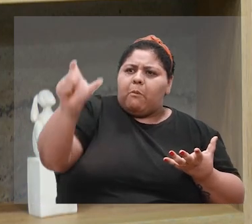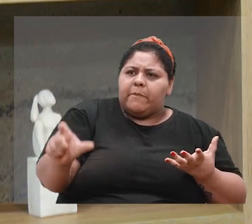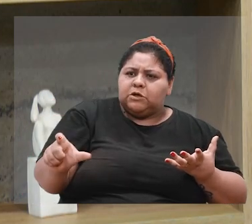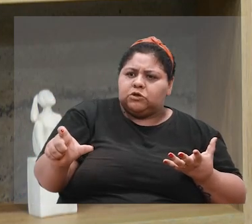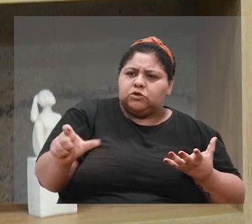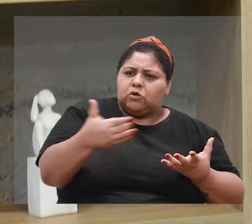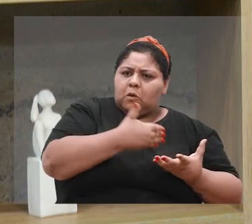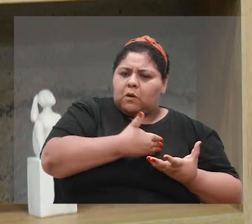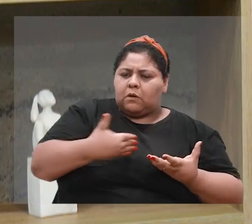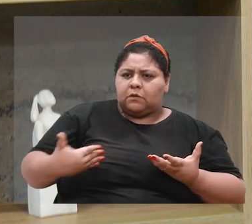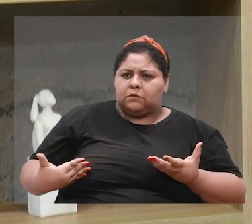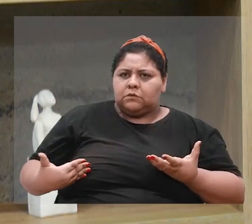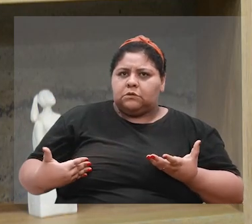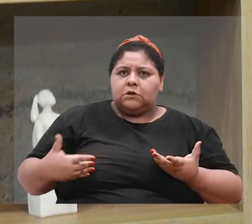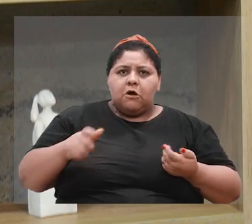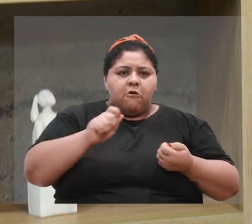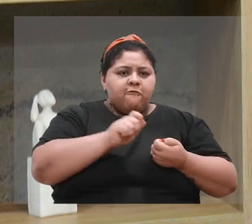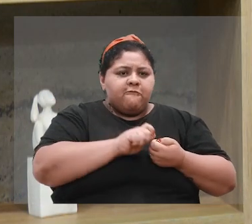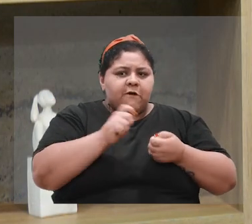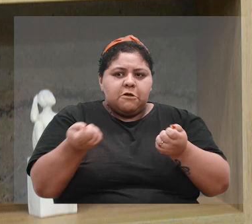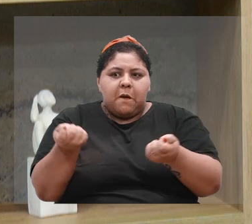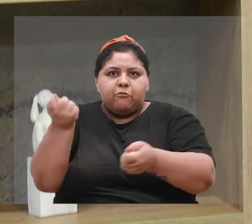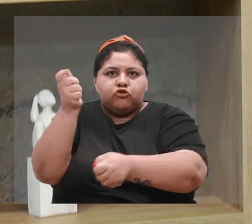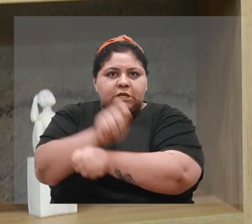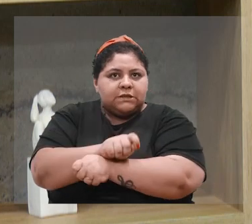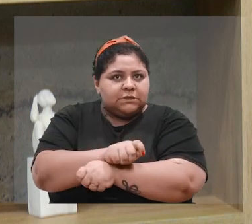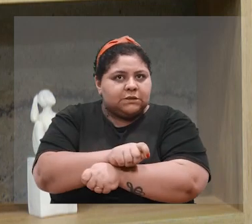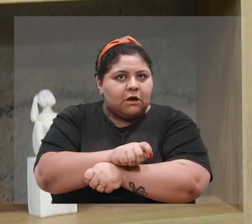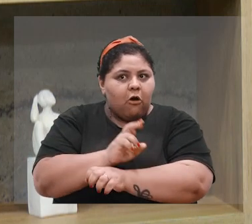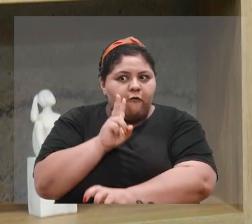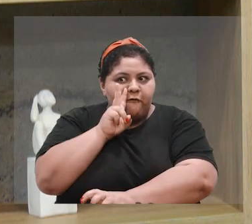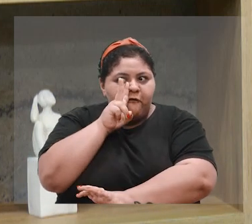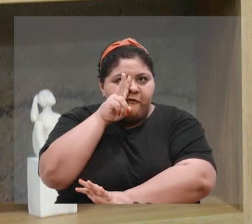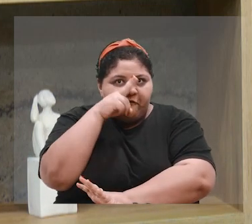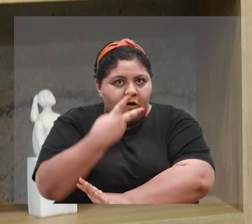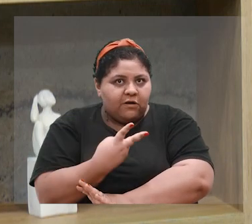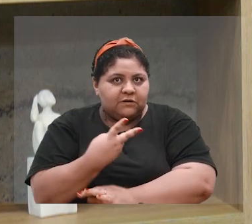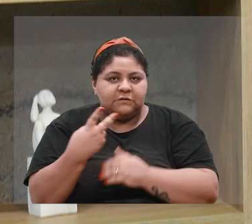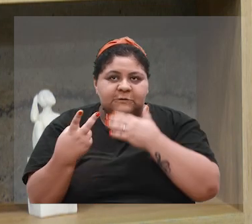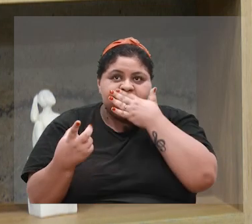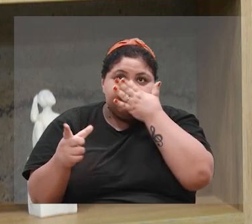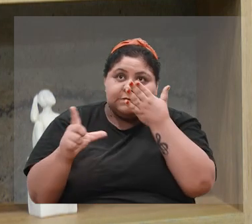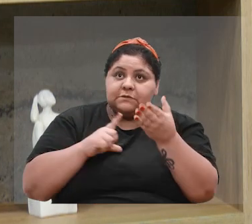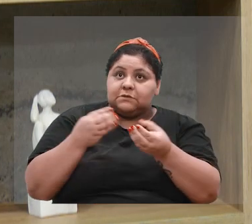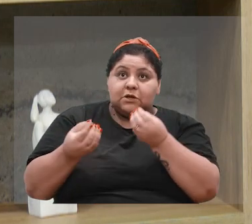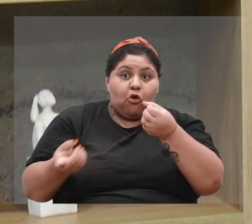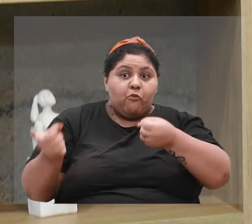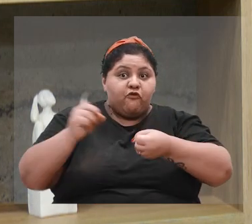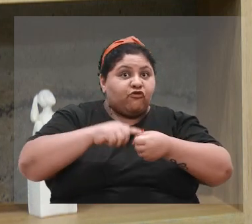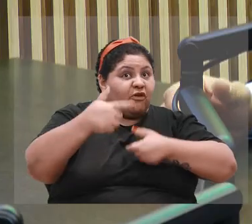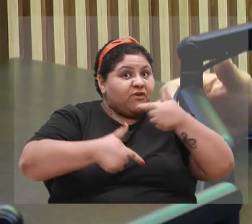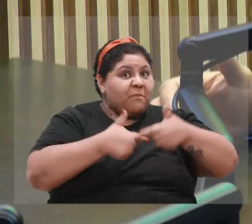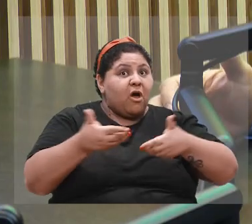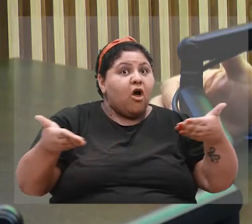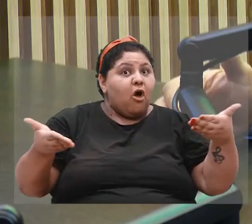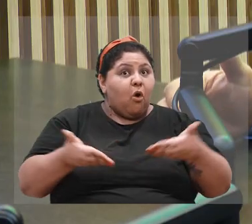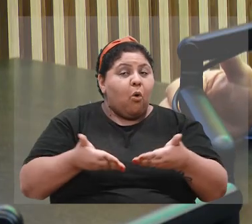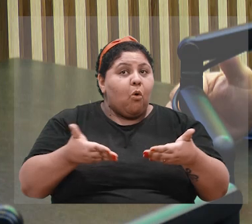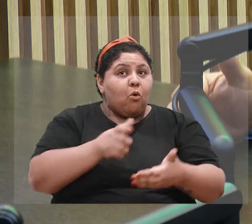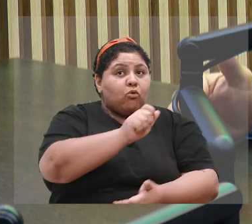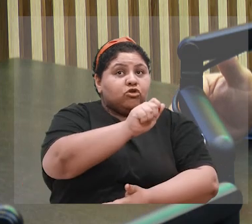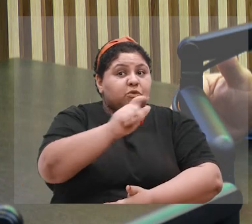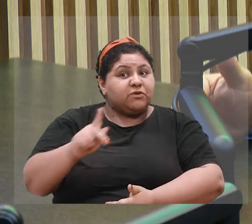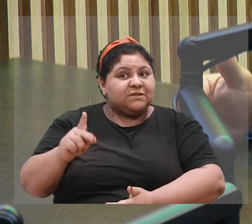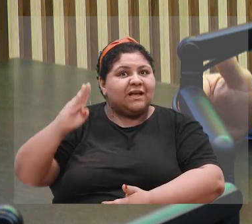tão radical e o senhor fica impossibilitado, inclusive, de retomar a carreira? Hoje o senhor é um aposentado do Exército. Sim. Então, eu